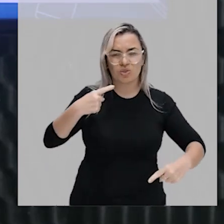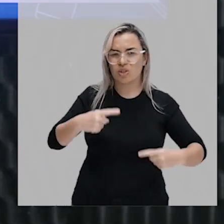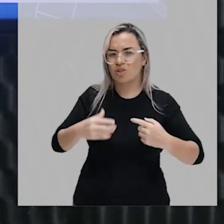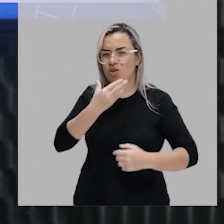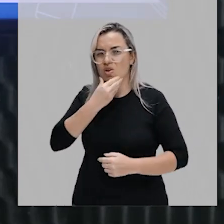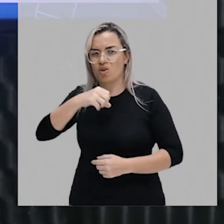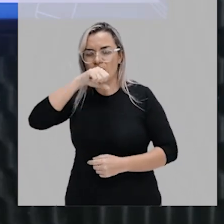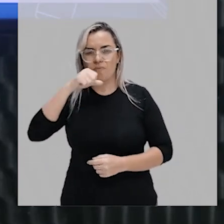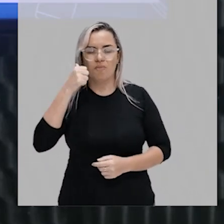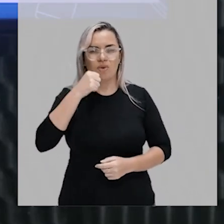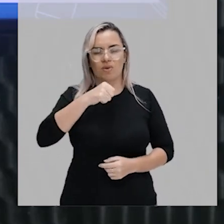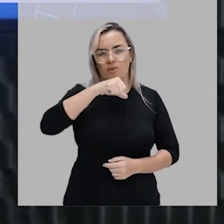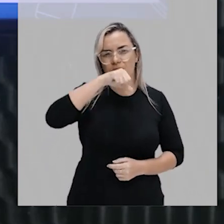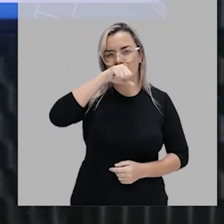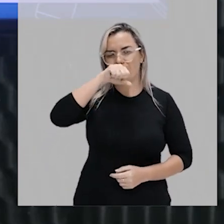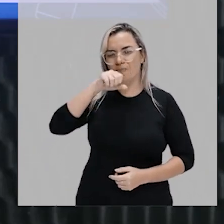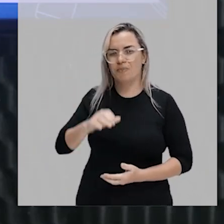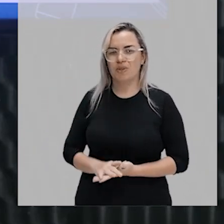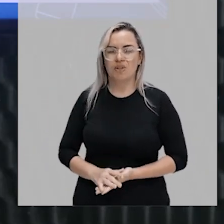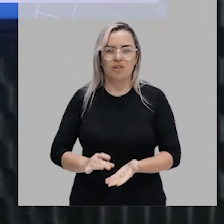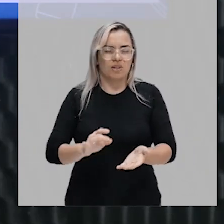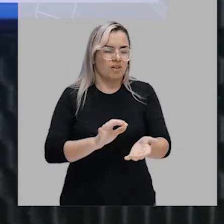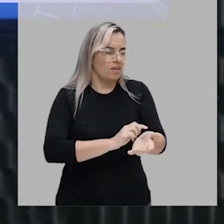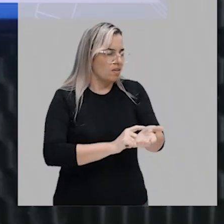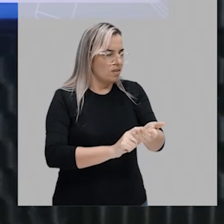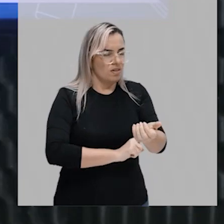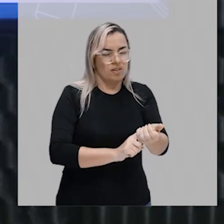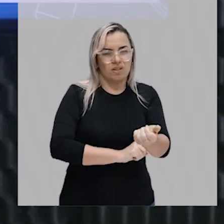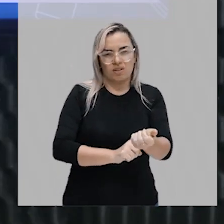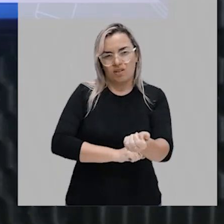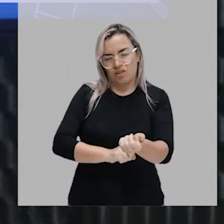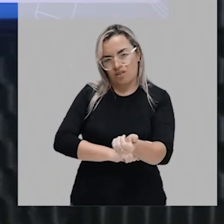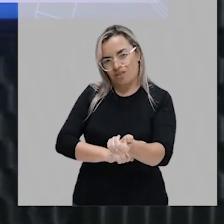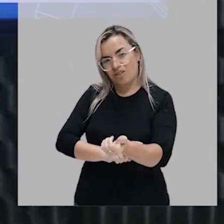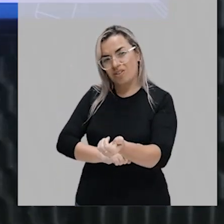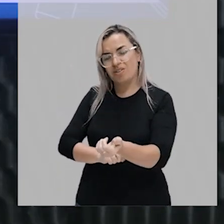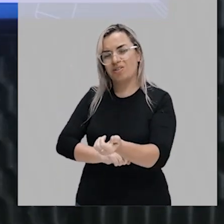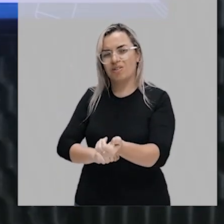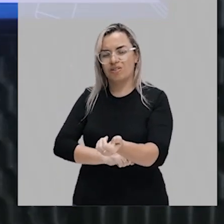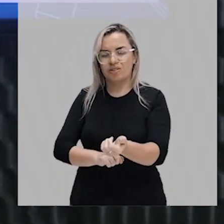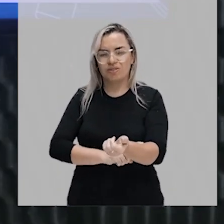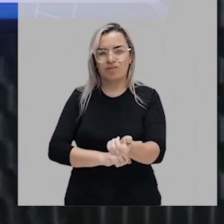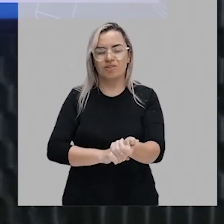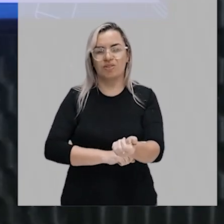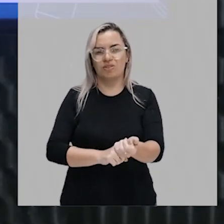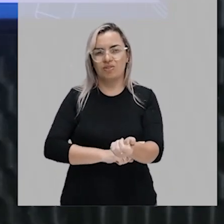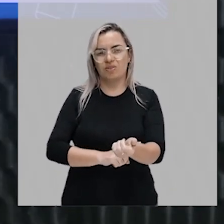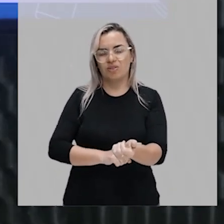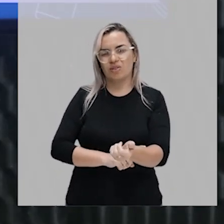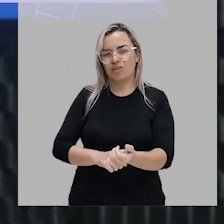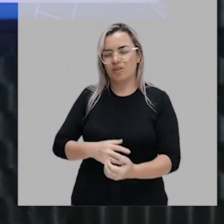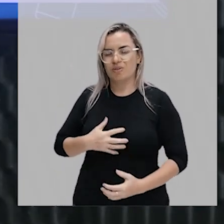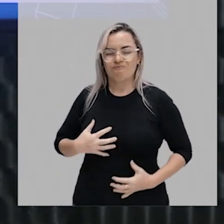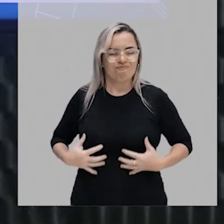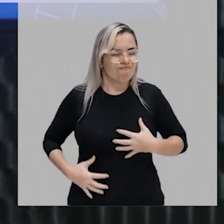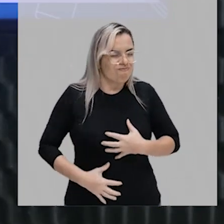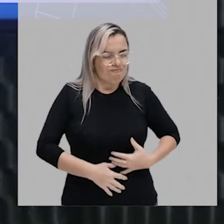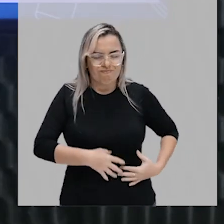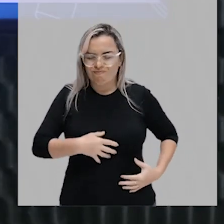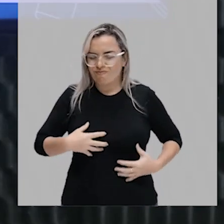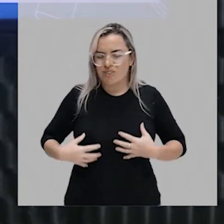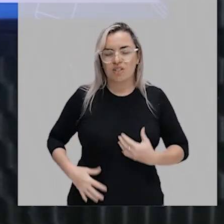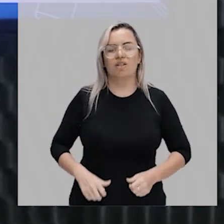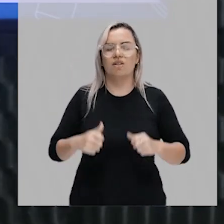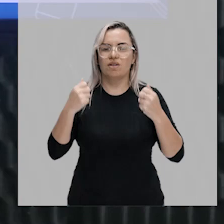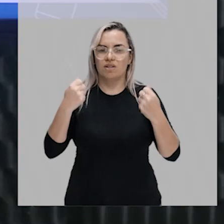muitas inquietações do seu coração e elas é normal disso acontecer e elas precisam entender o que